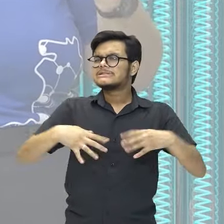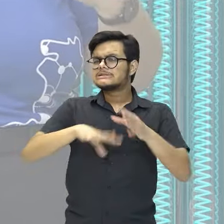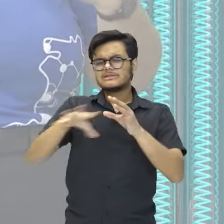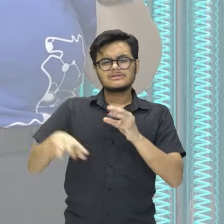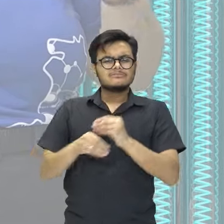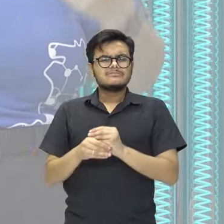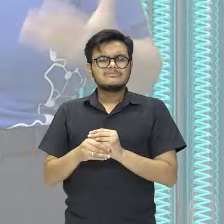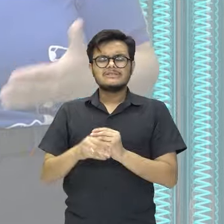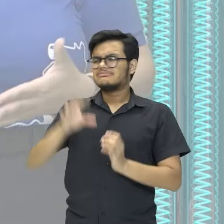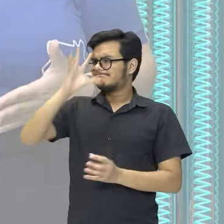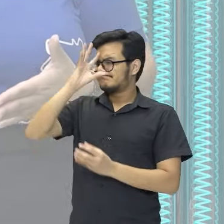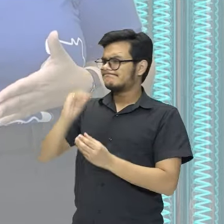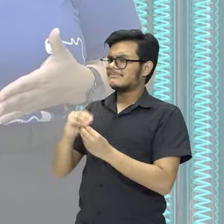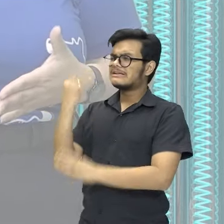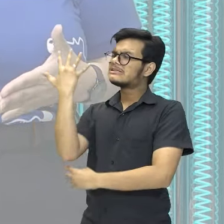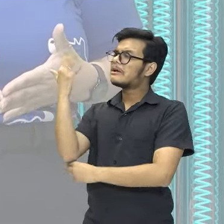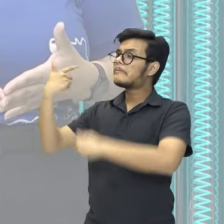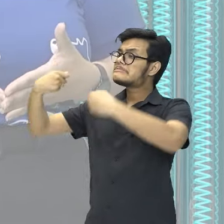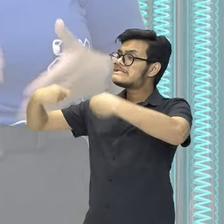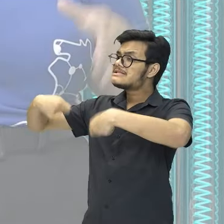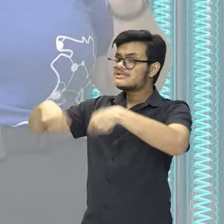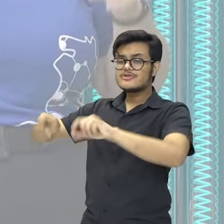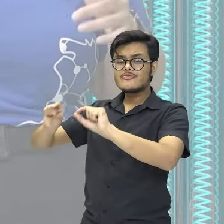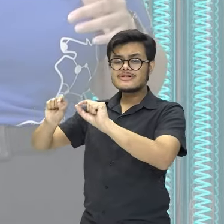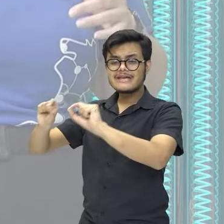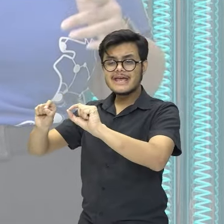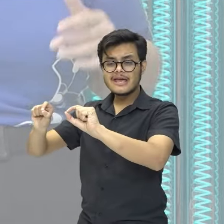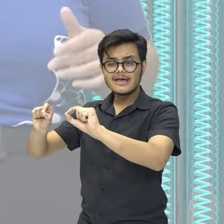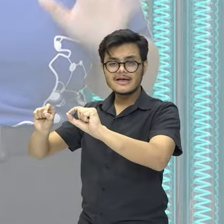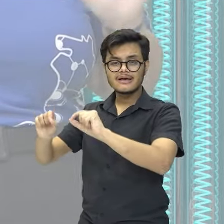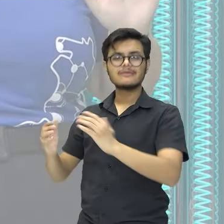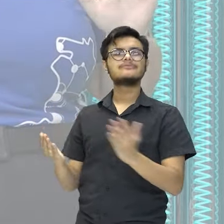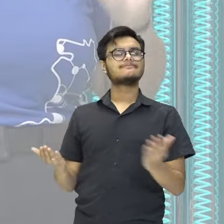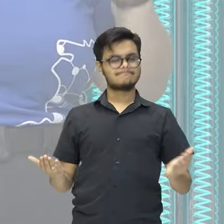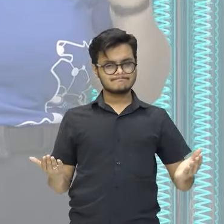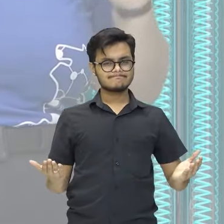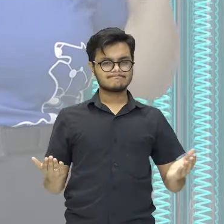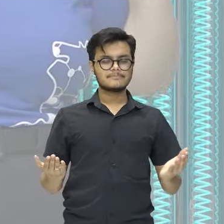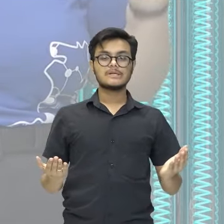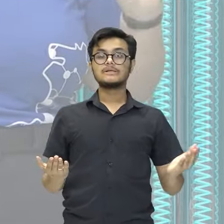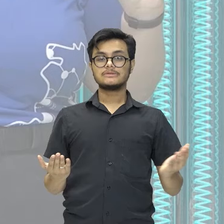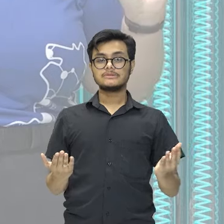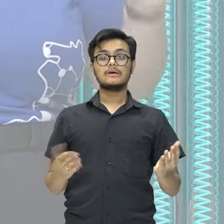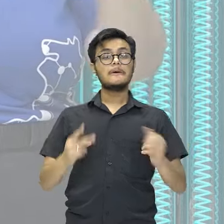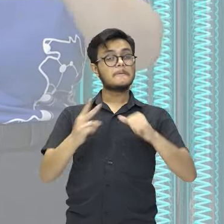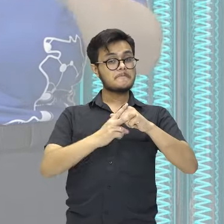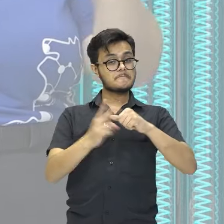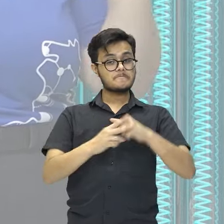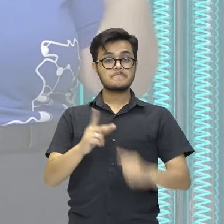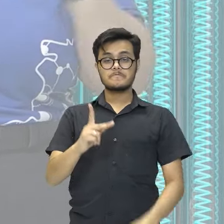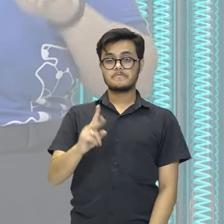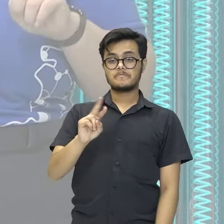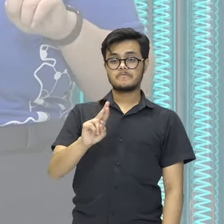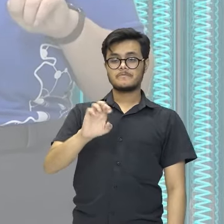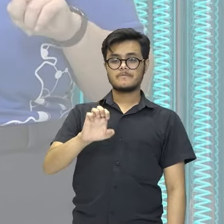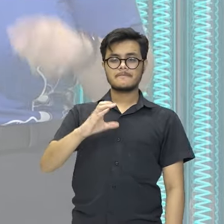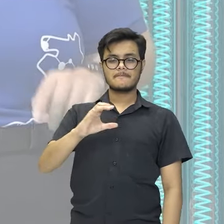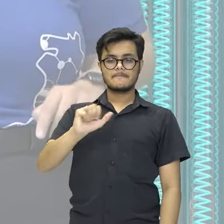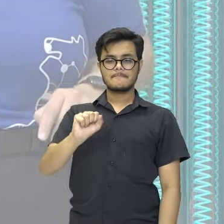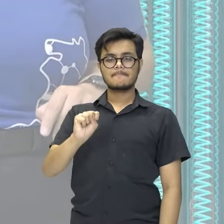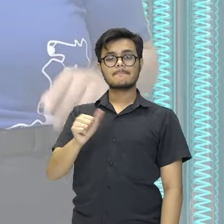entender a informação do verbo precisar então e isso já me mostra que o verbo precisar não é